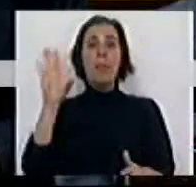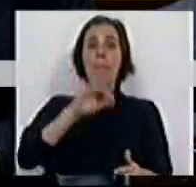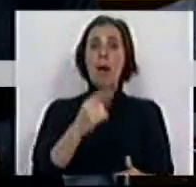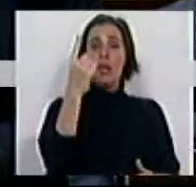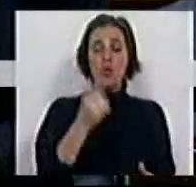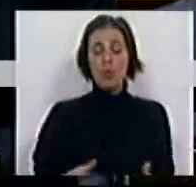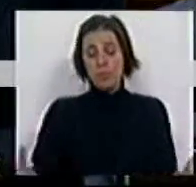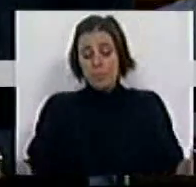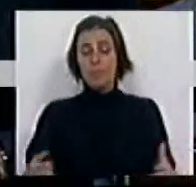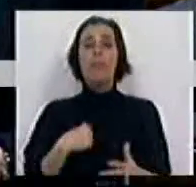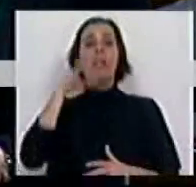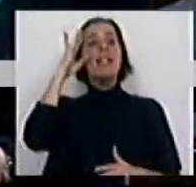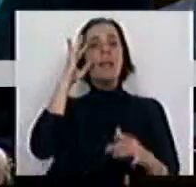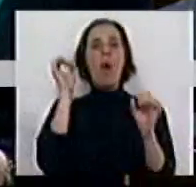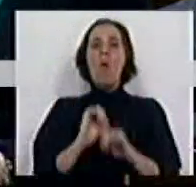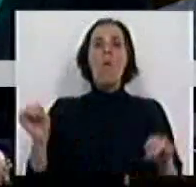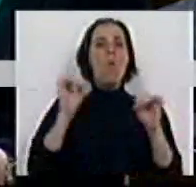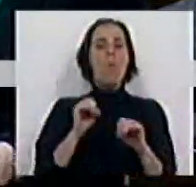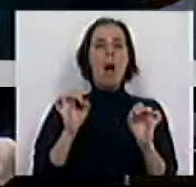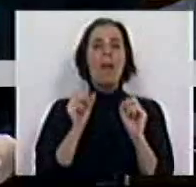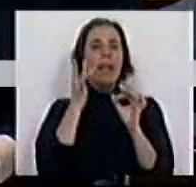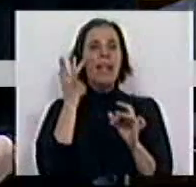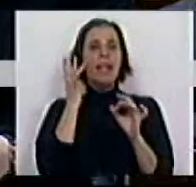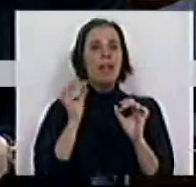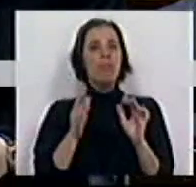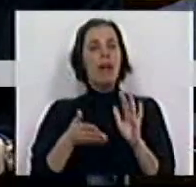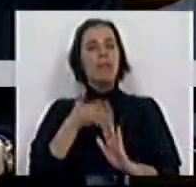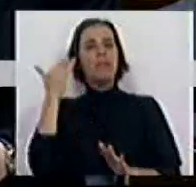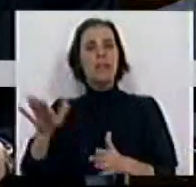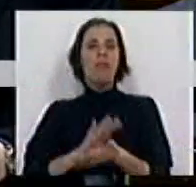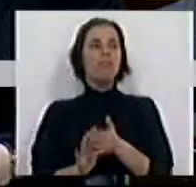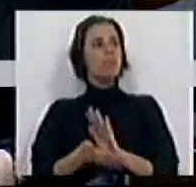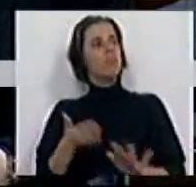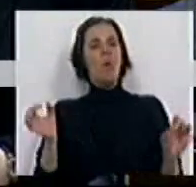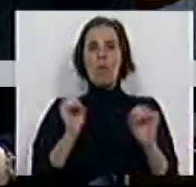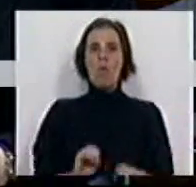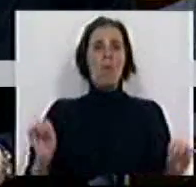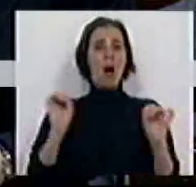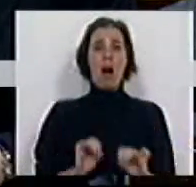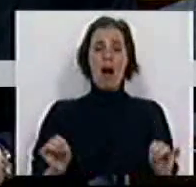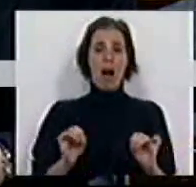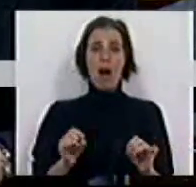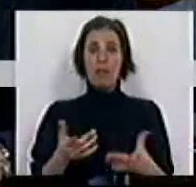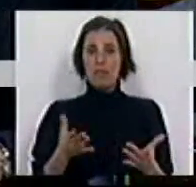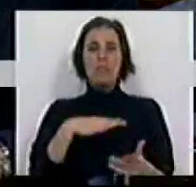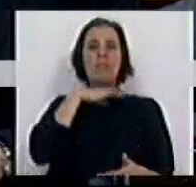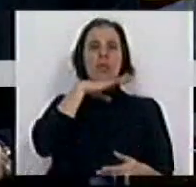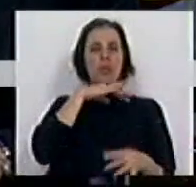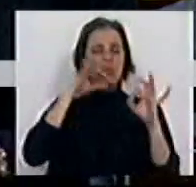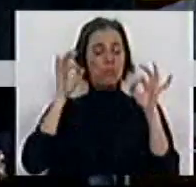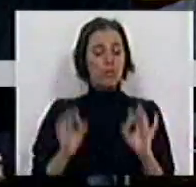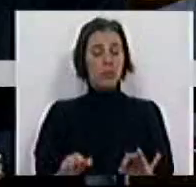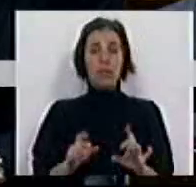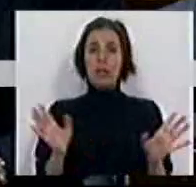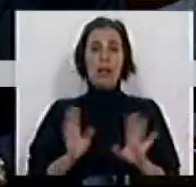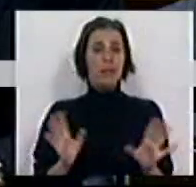coisa. Sabemos que não há uma saída limpa deste memorando. Não há, aliás, saída mais suja do